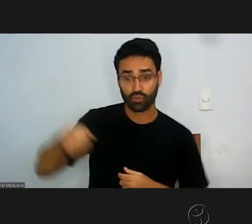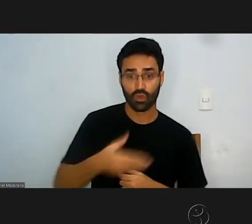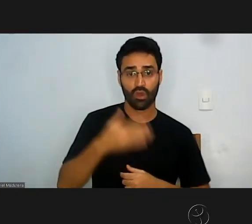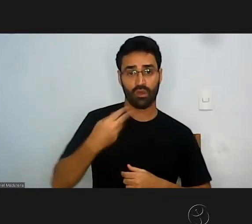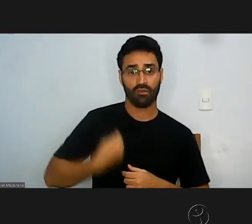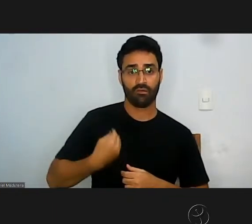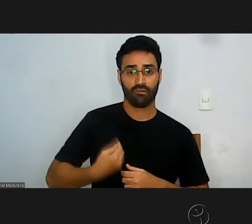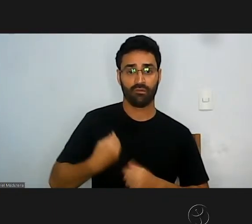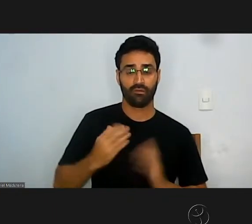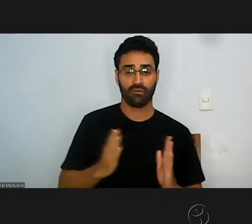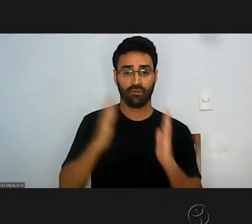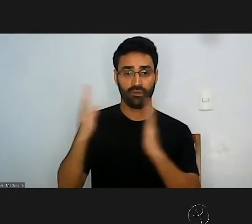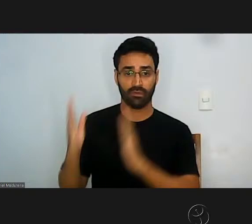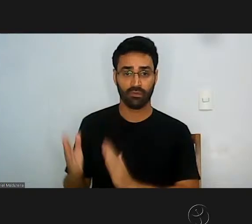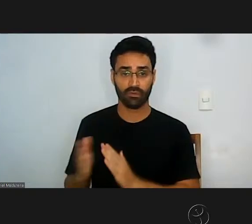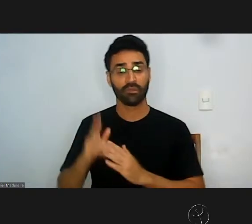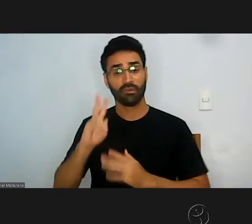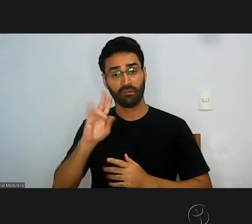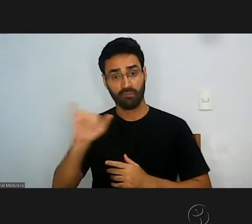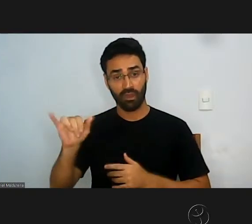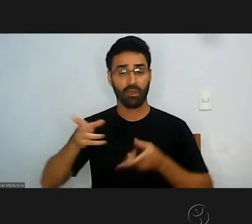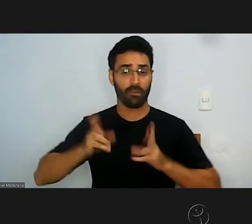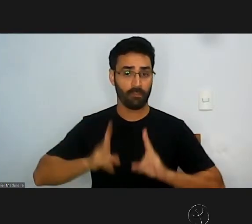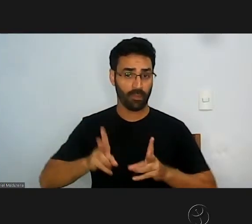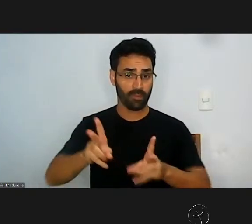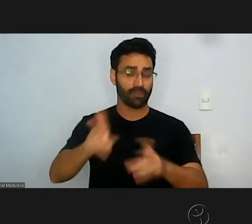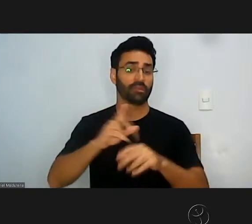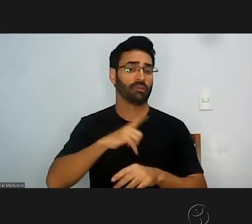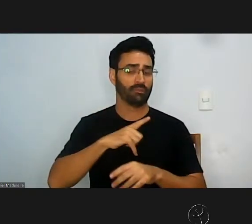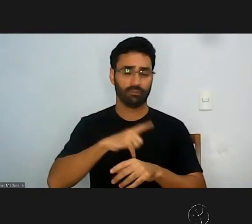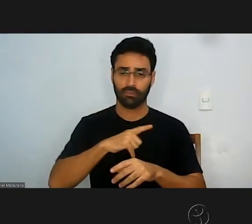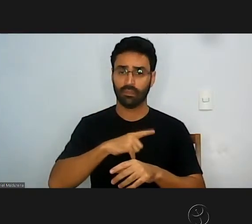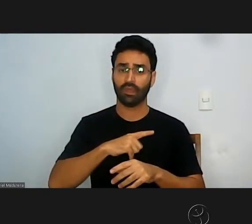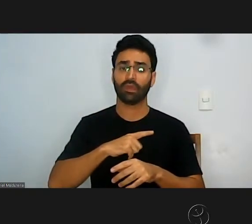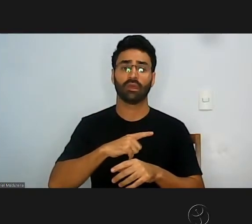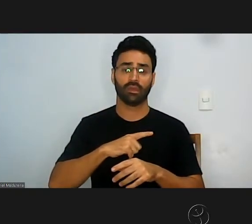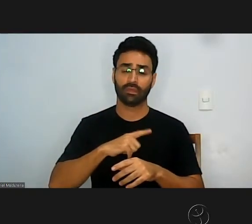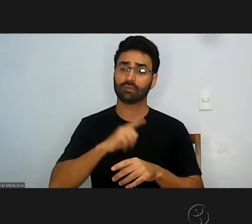Qual prevalecerá, terá enormes consequências,